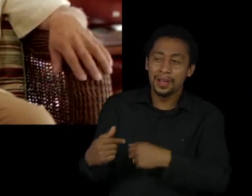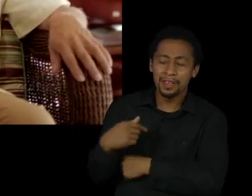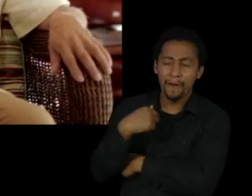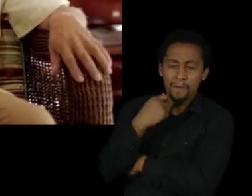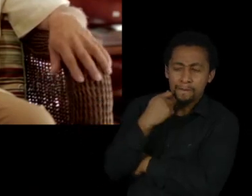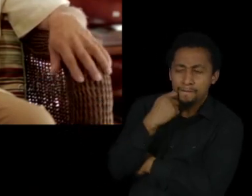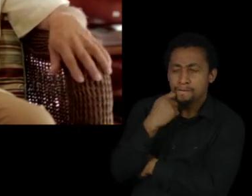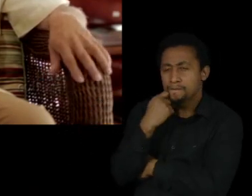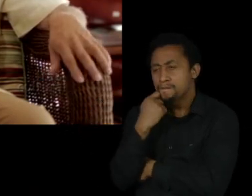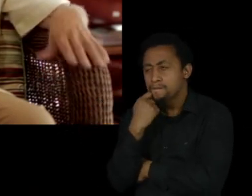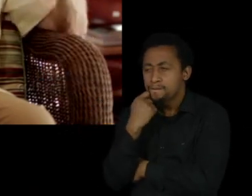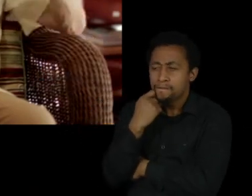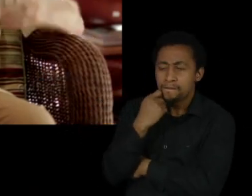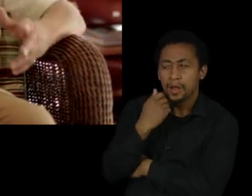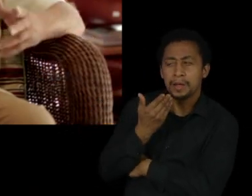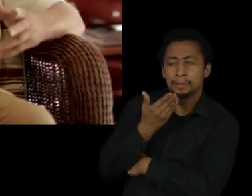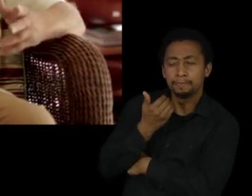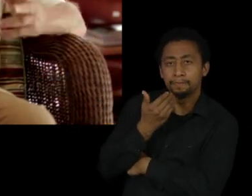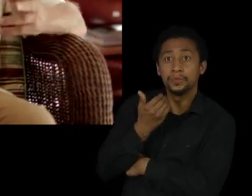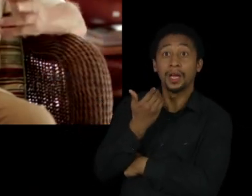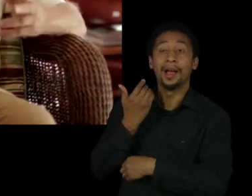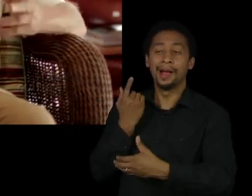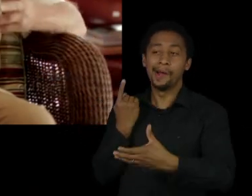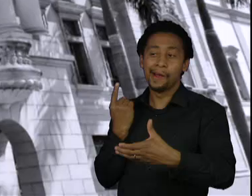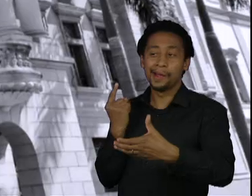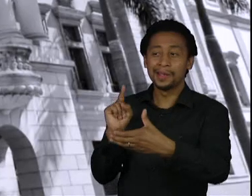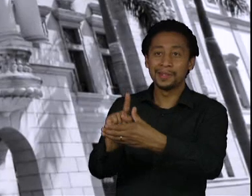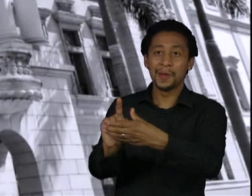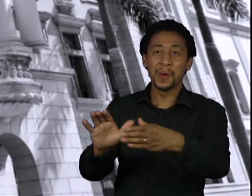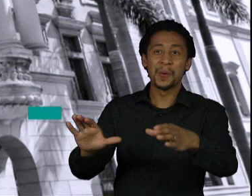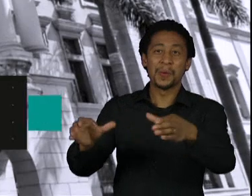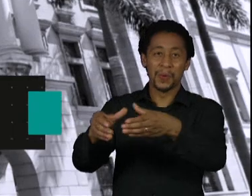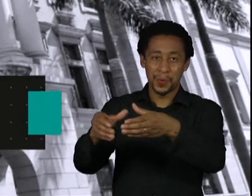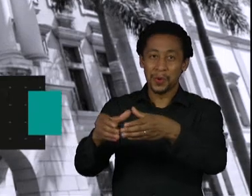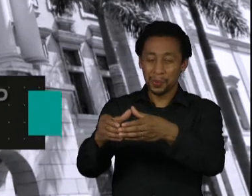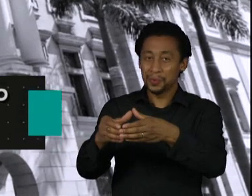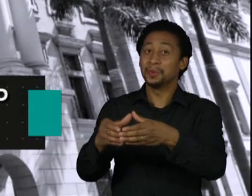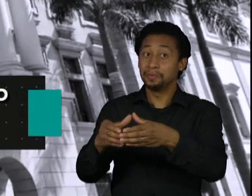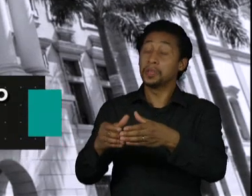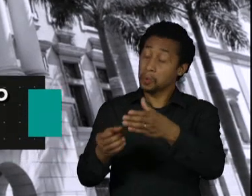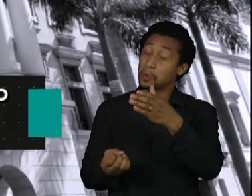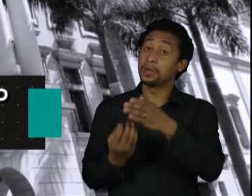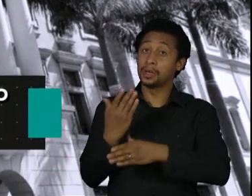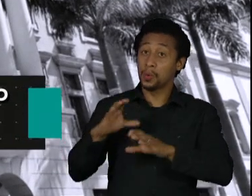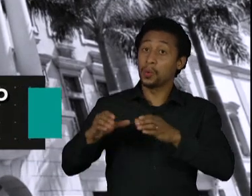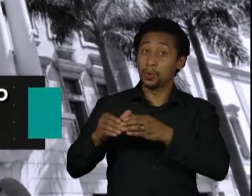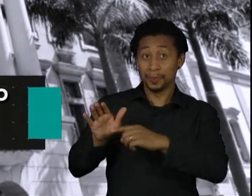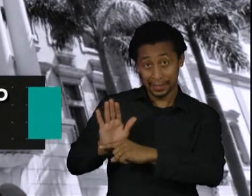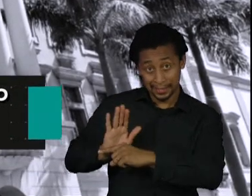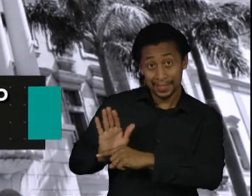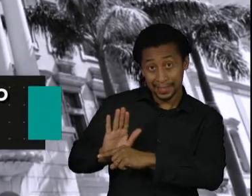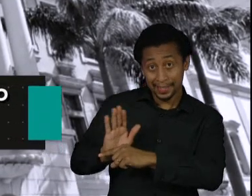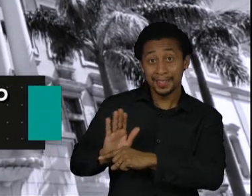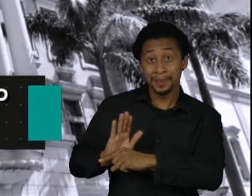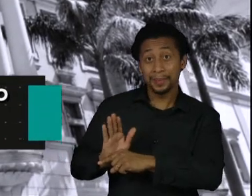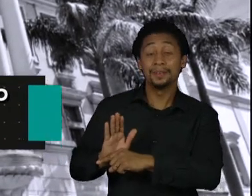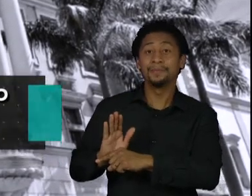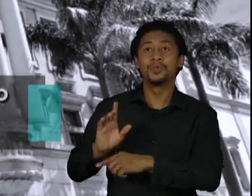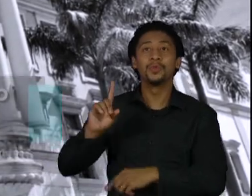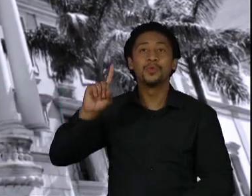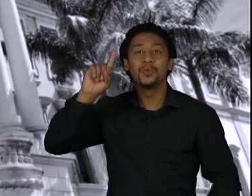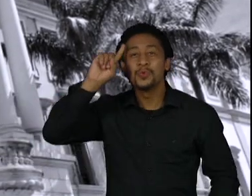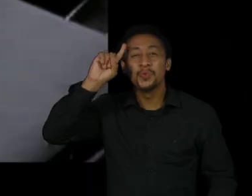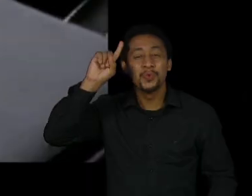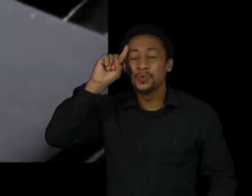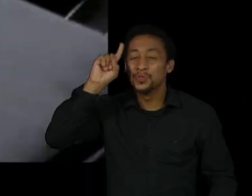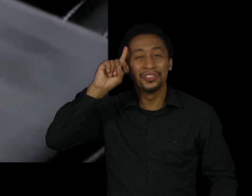cineclube. Quando eu entrei na Faculdade de Direito, eu fiz um cineclube e ia praticamente todo dia ao